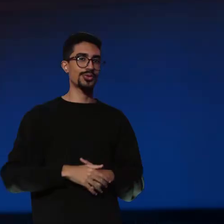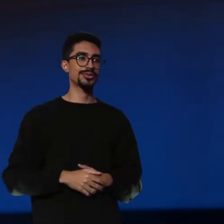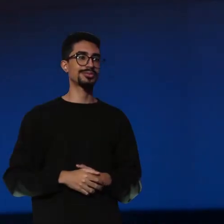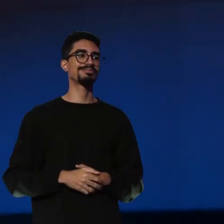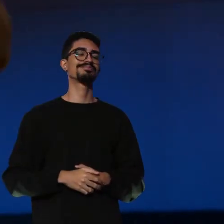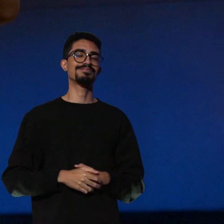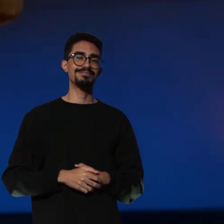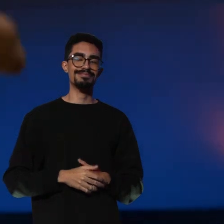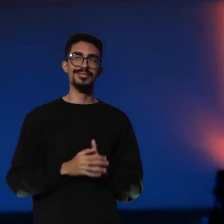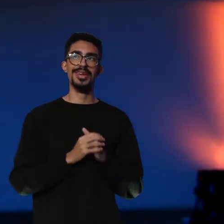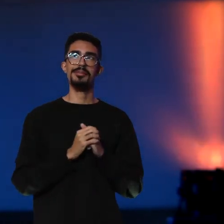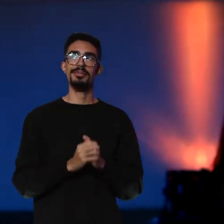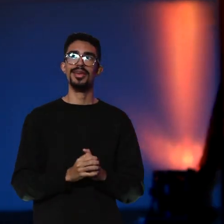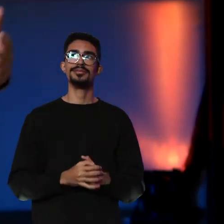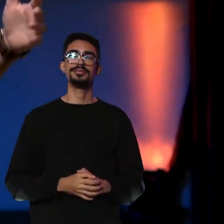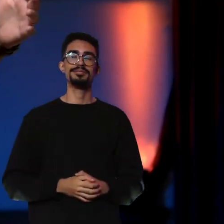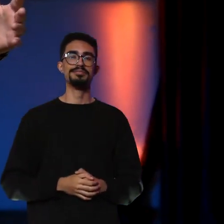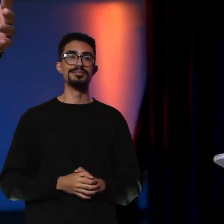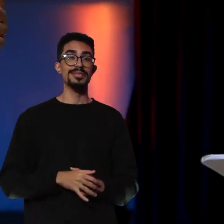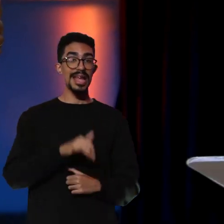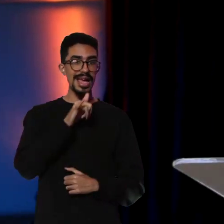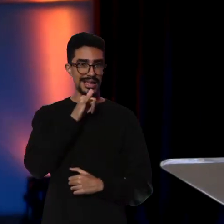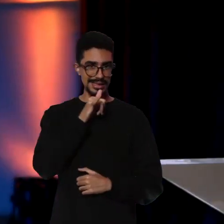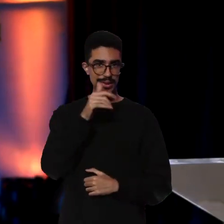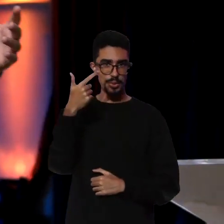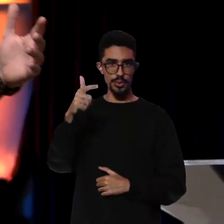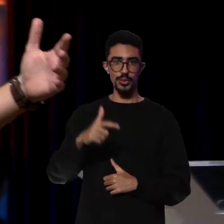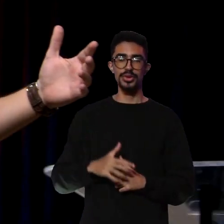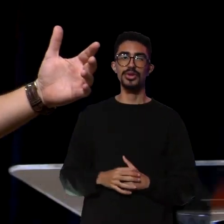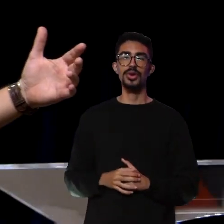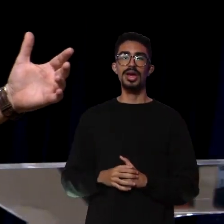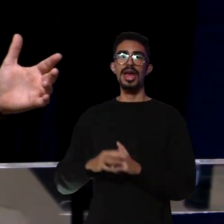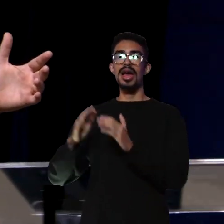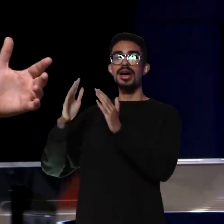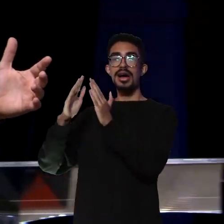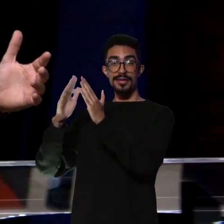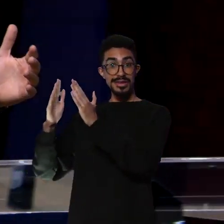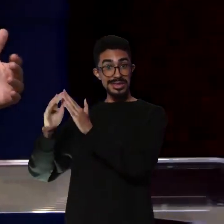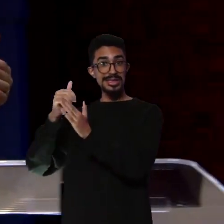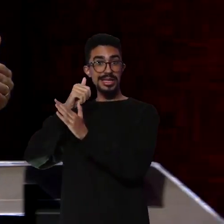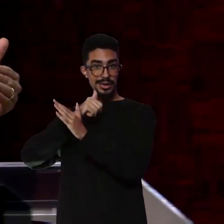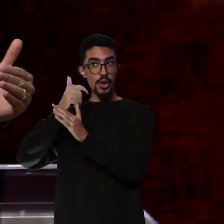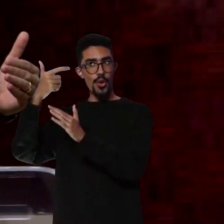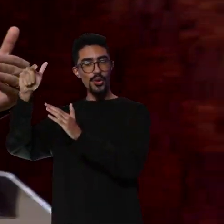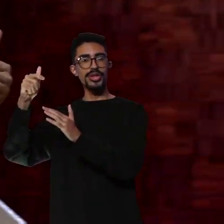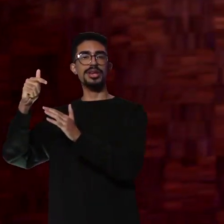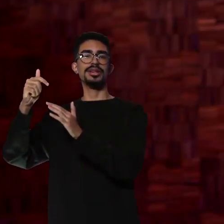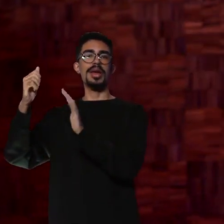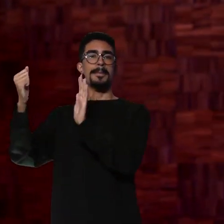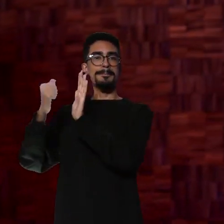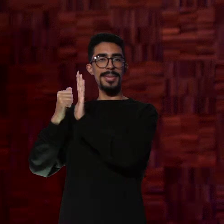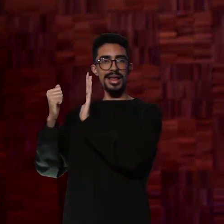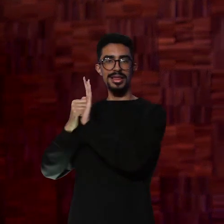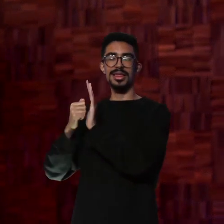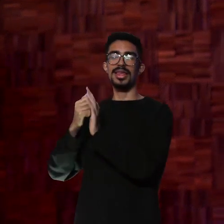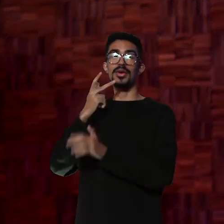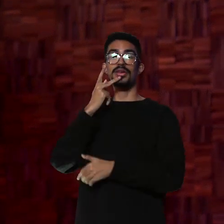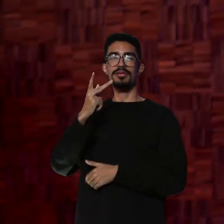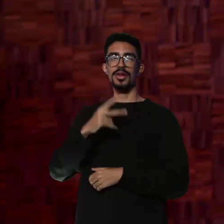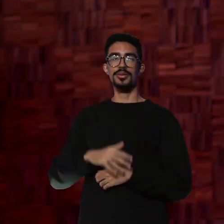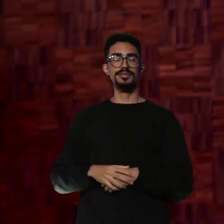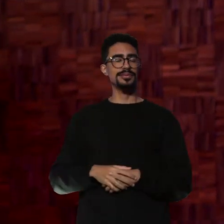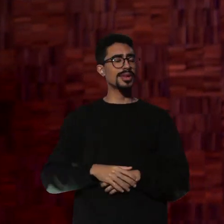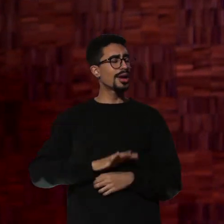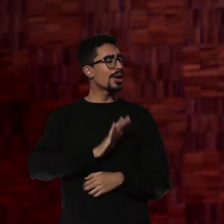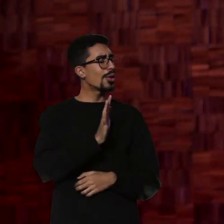mais alto desce na porta com uma série de exames que ela tinha feito. Ela estava com câncer de mama e ela falou assim: olha, eu queria que vocês orassem